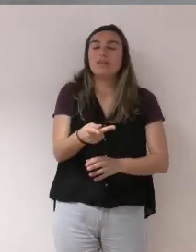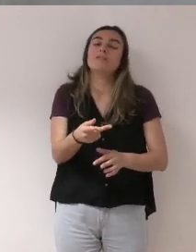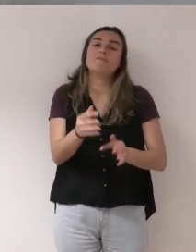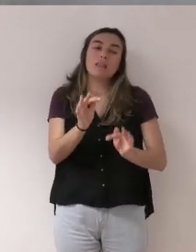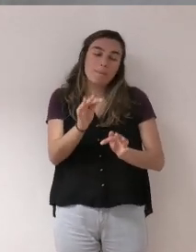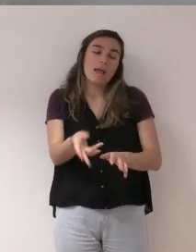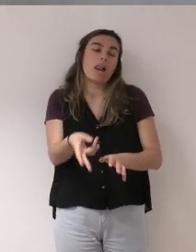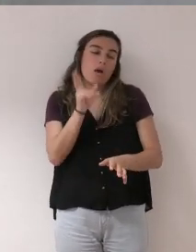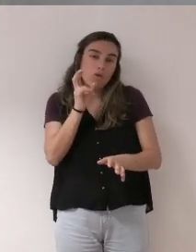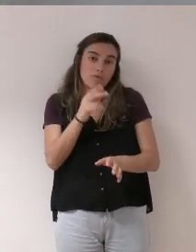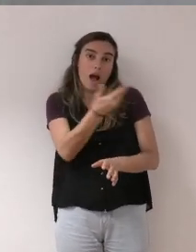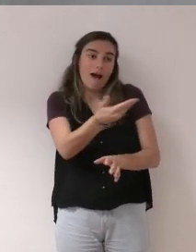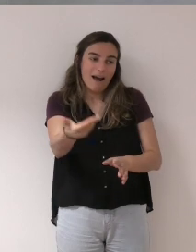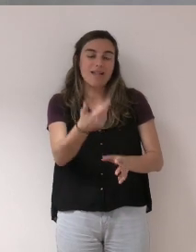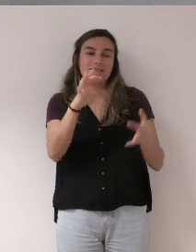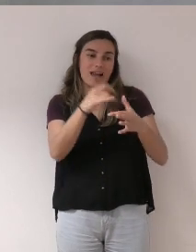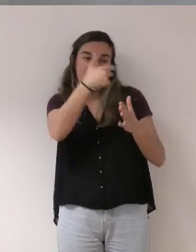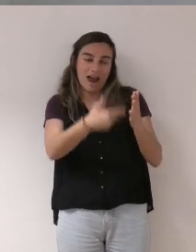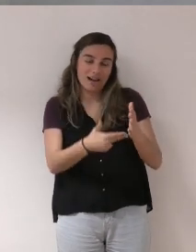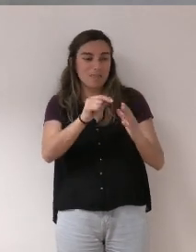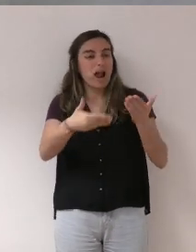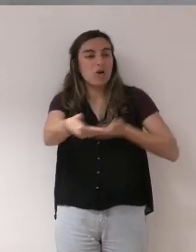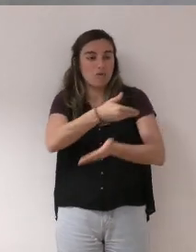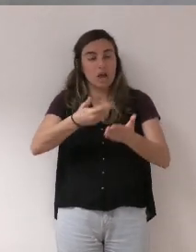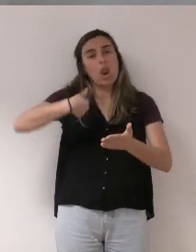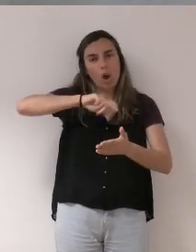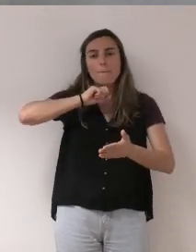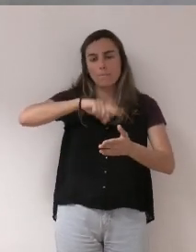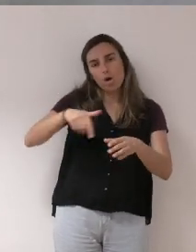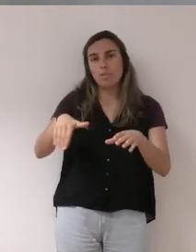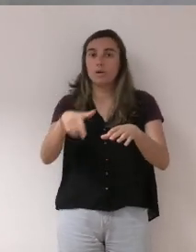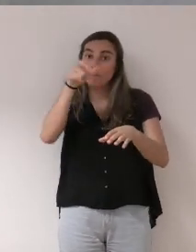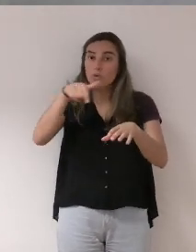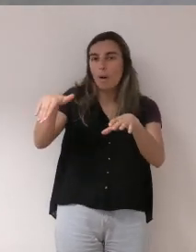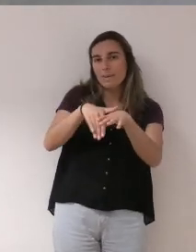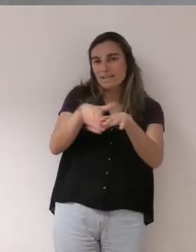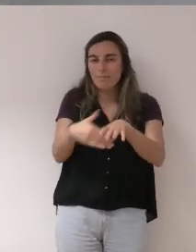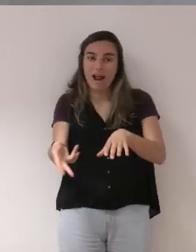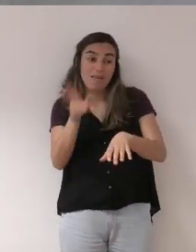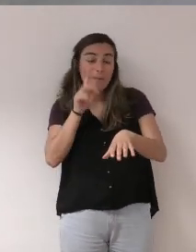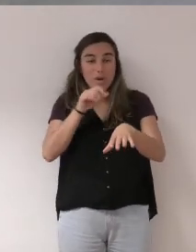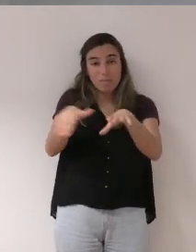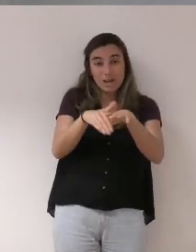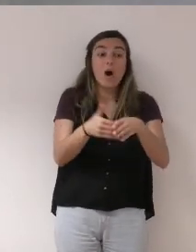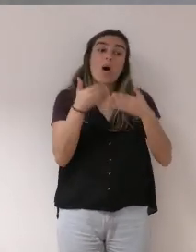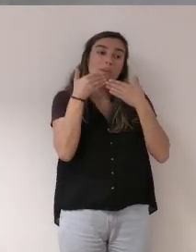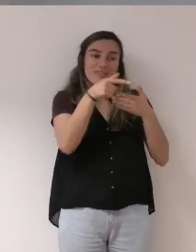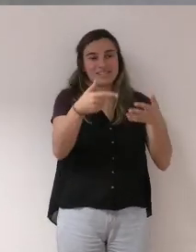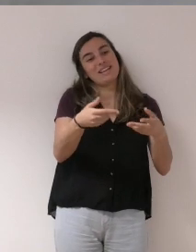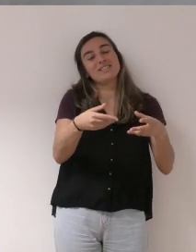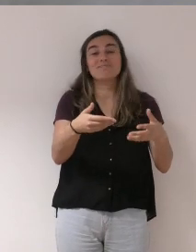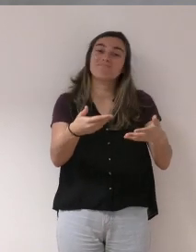artes. A conversar e a permitir que nós conversemos com eles. Muito obrigada por terem aceitado o convite para estar